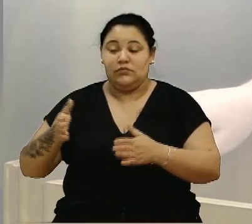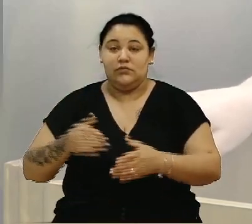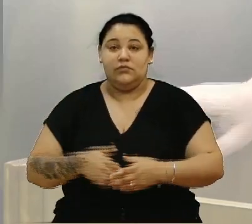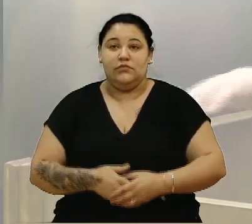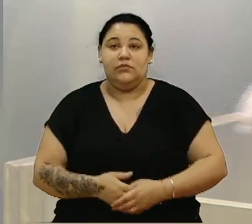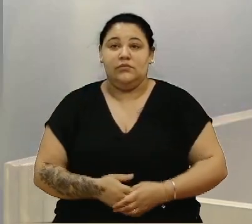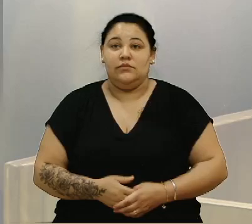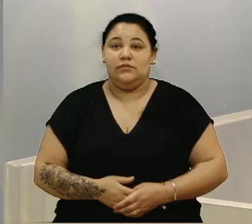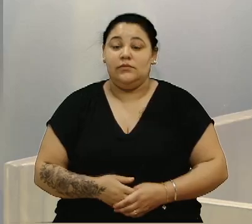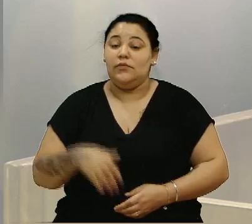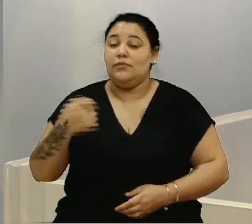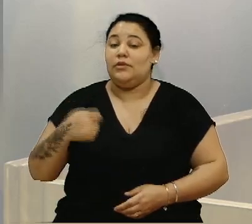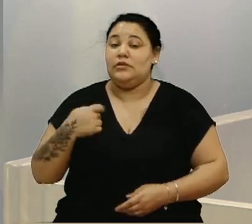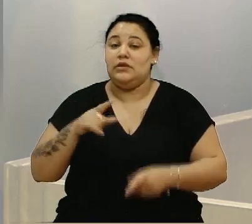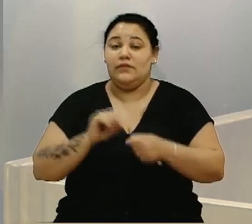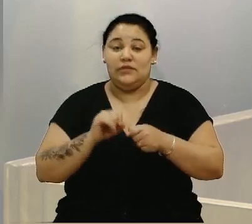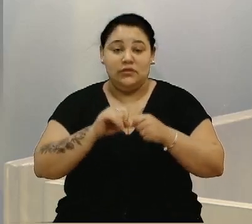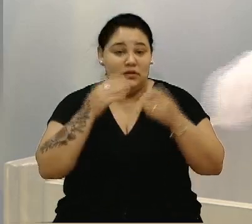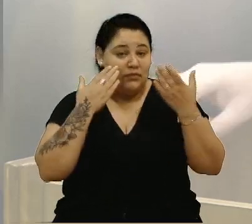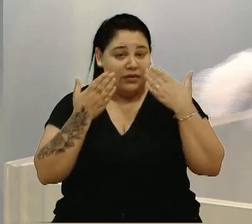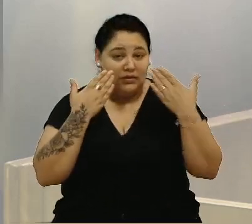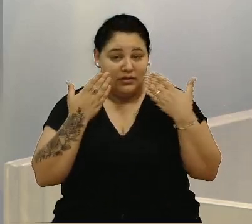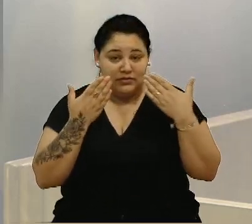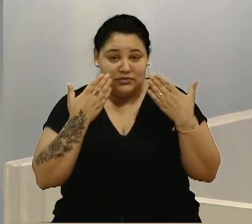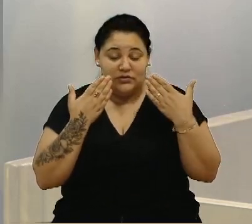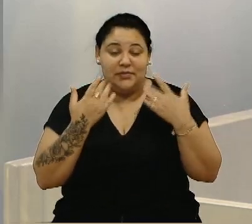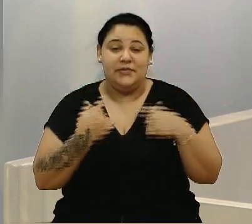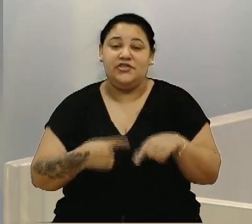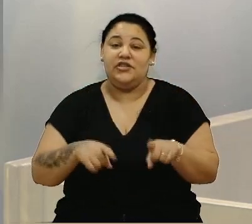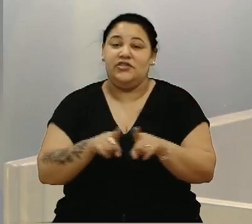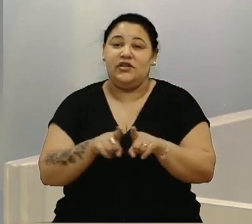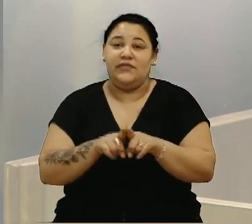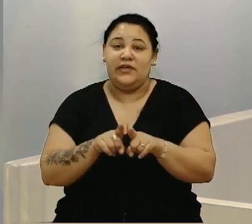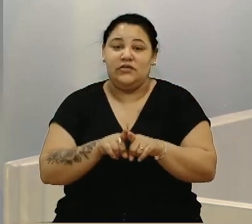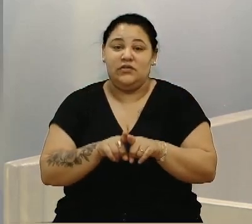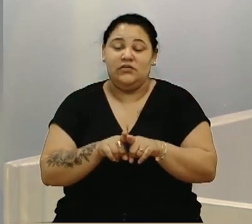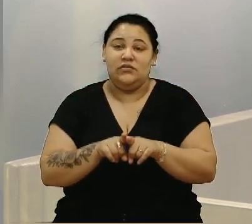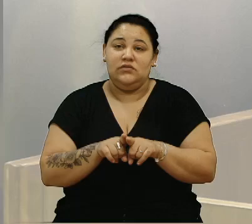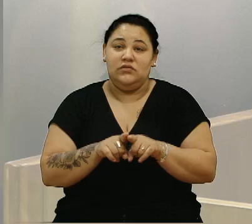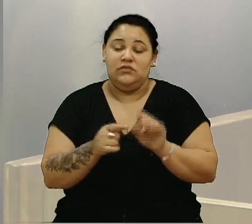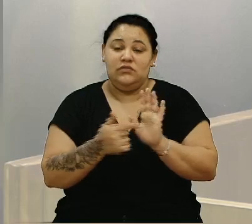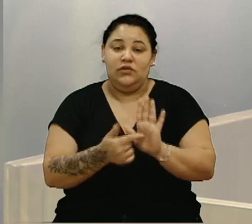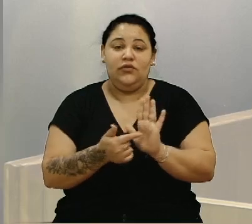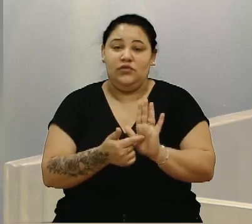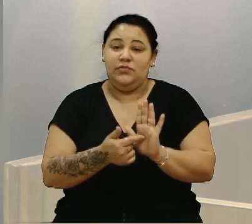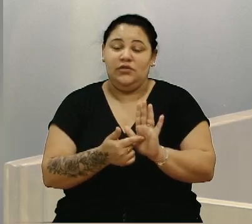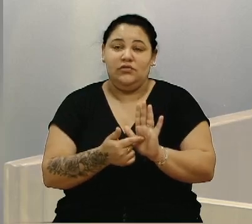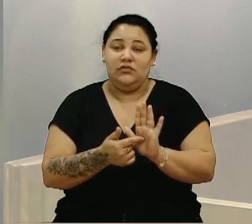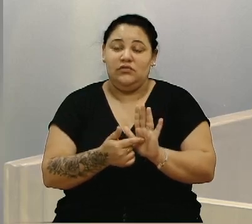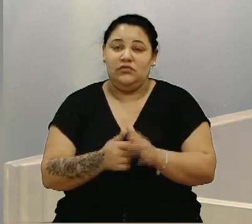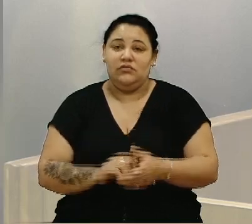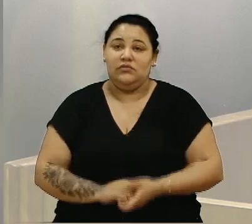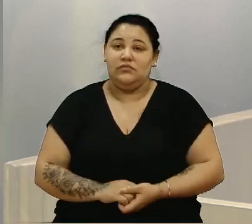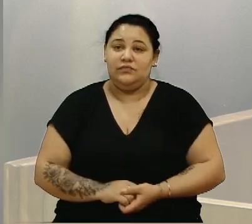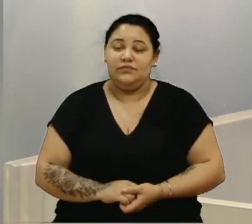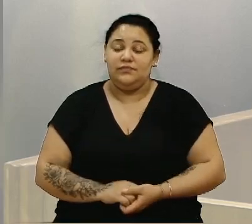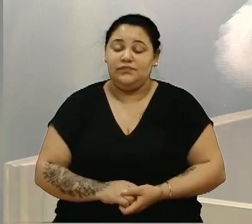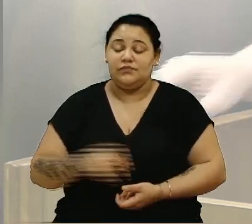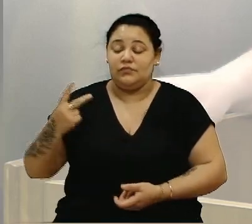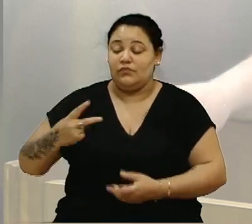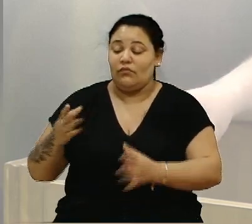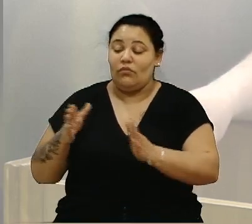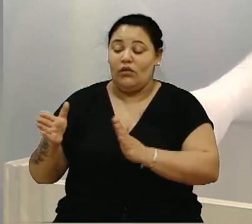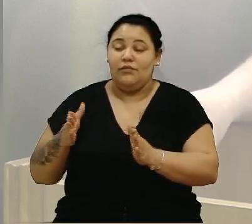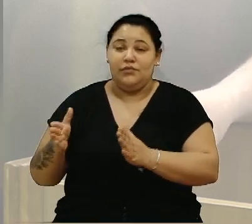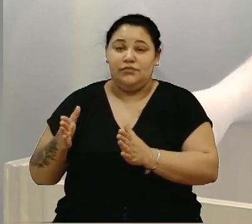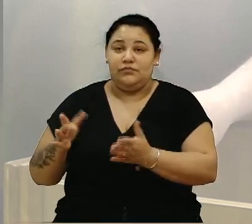Então tem que fazer uma leitura muito coerente, muito profunda do que a urna apresentou. Né? E no segundo turno a leitura é